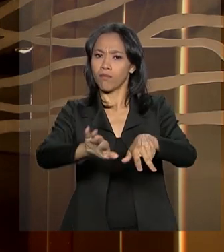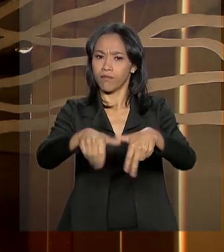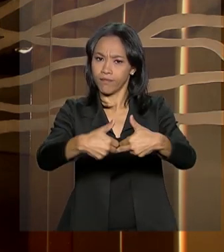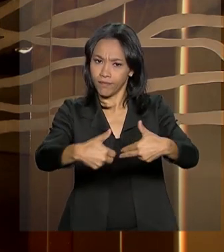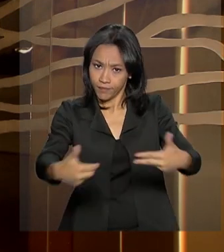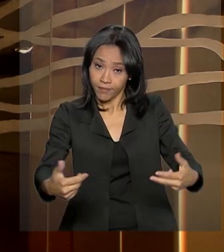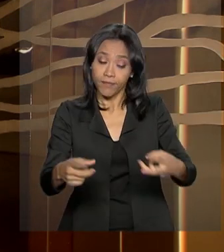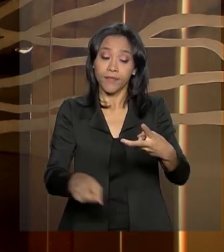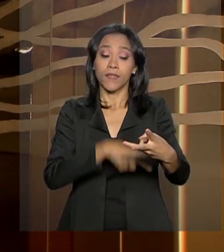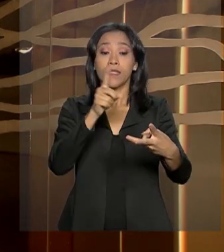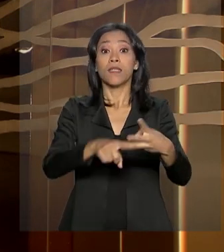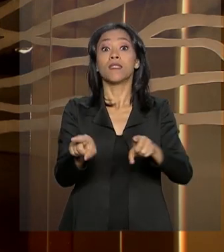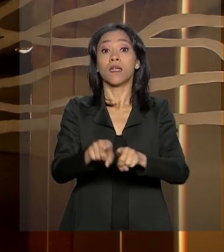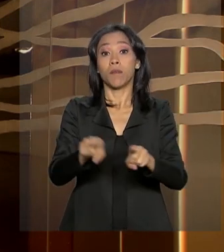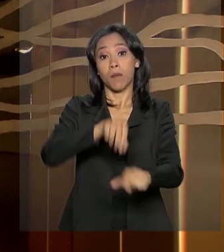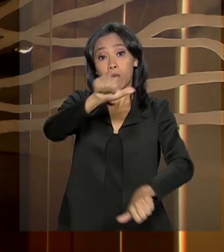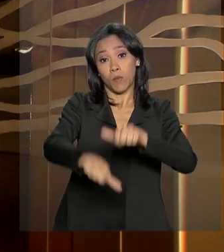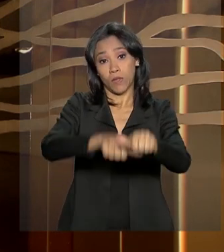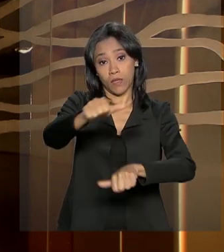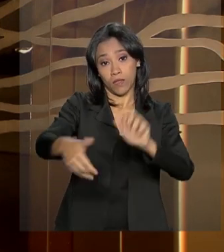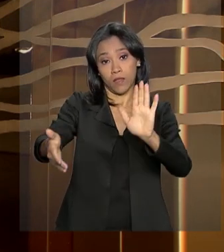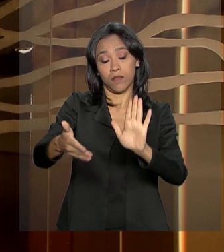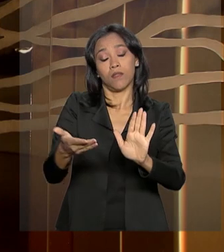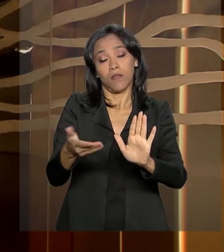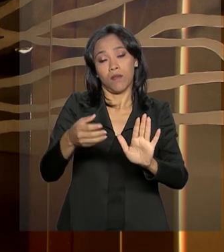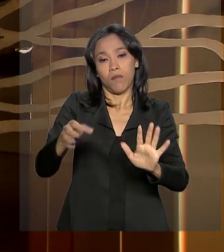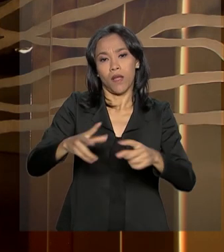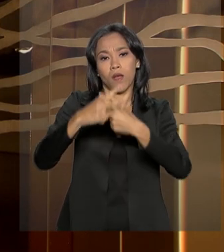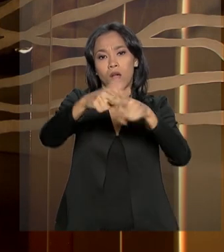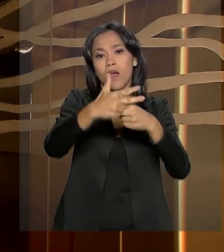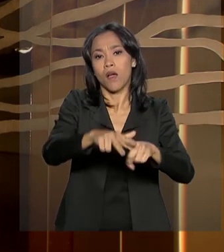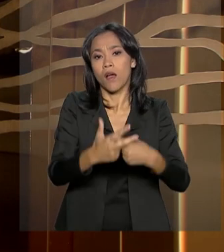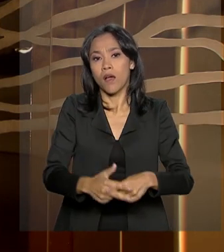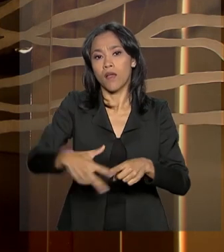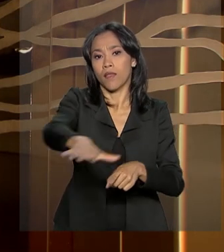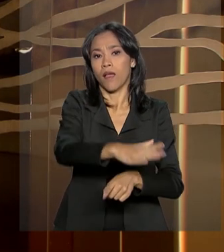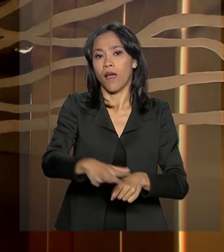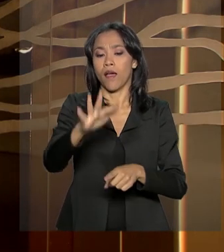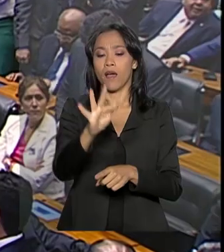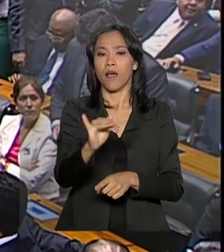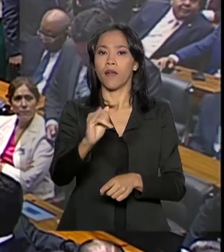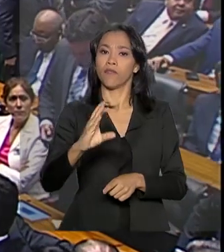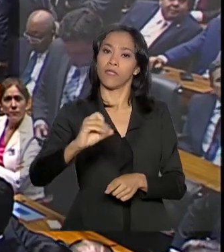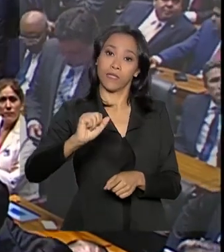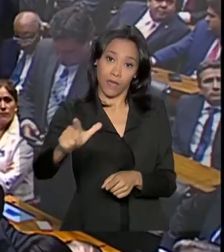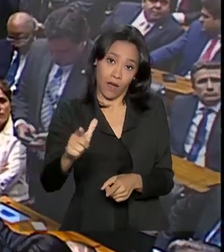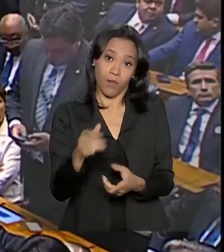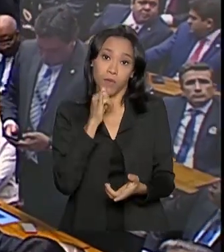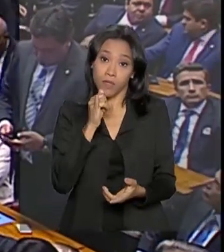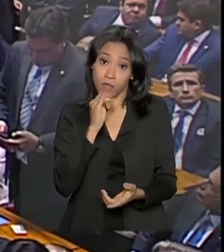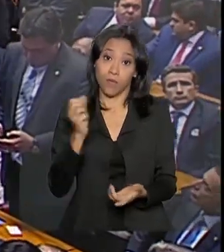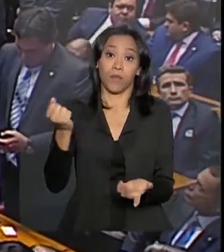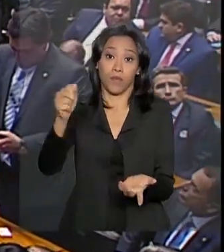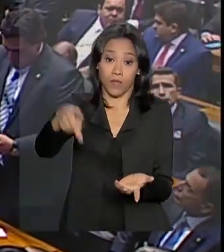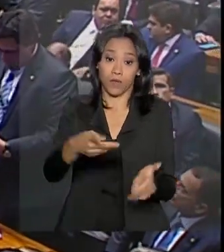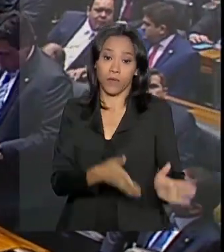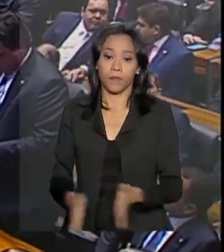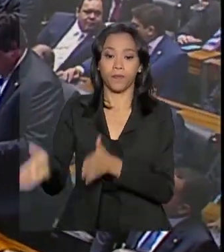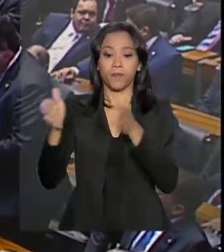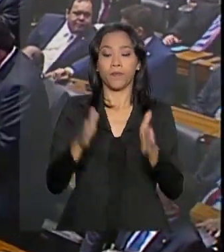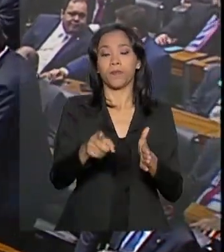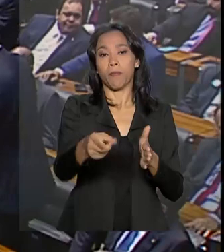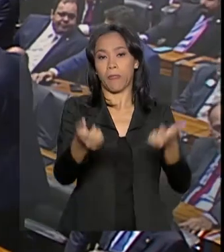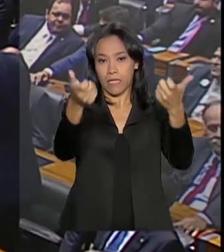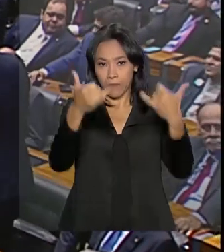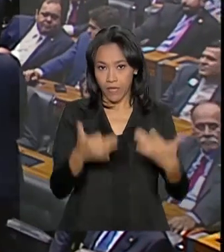além de realizar as reformas necessárias para o ajuste fiscal, como a da Previdência. Estamos concedendo uma